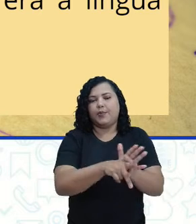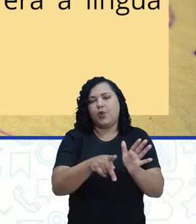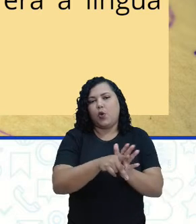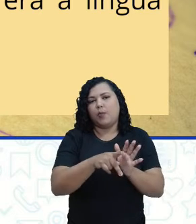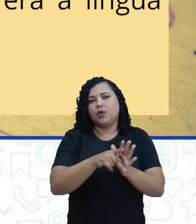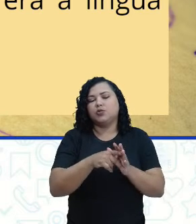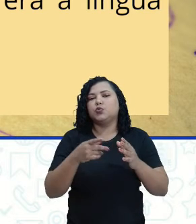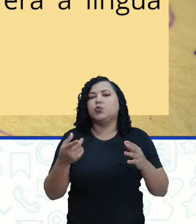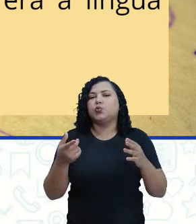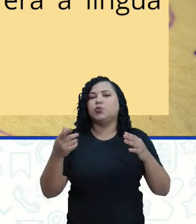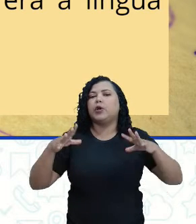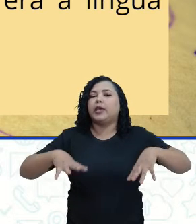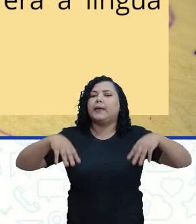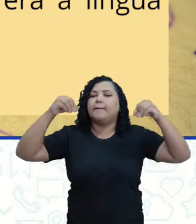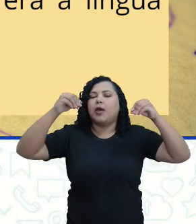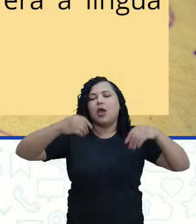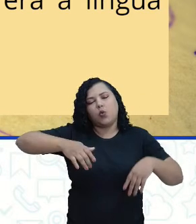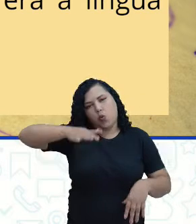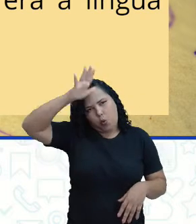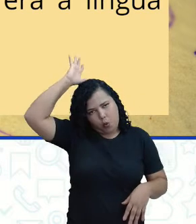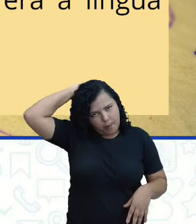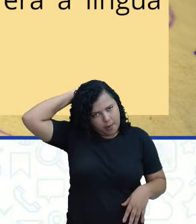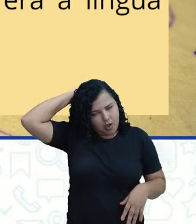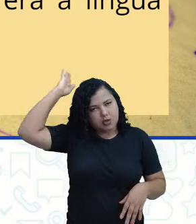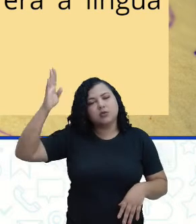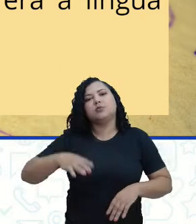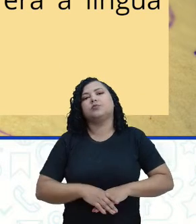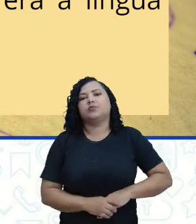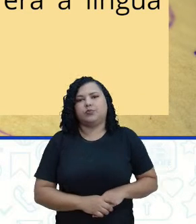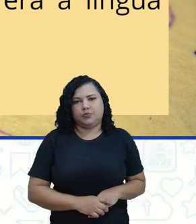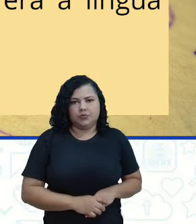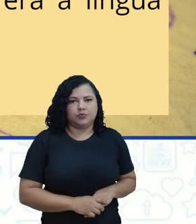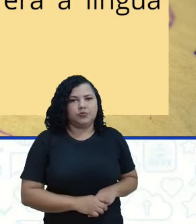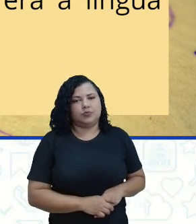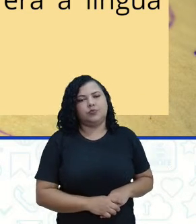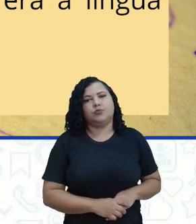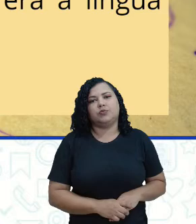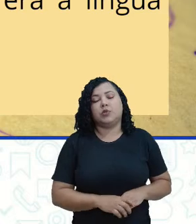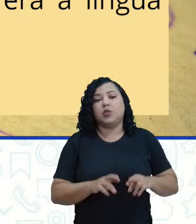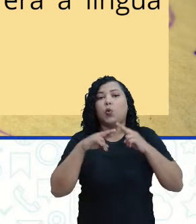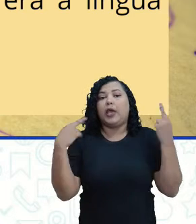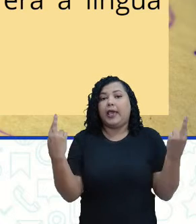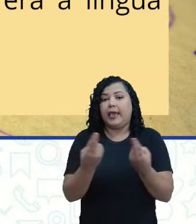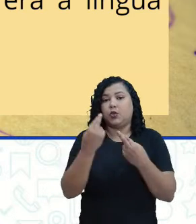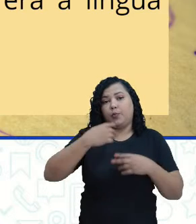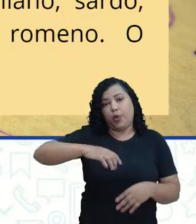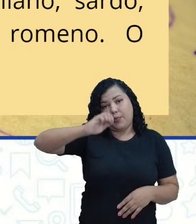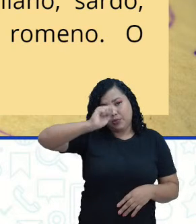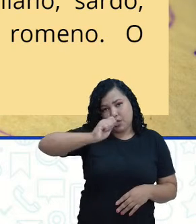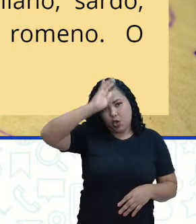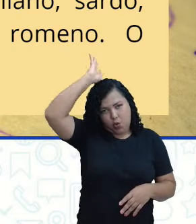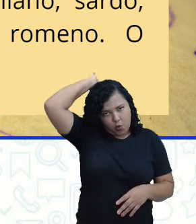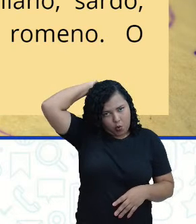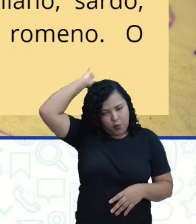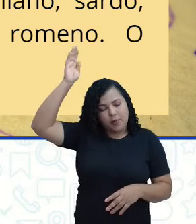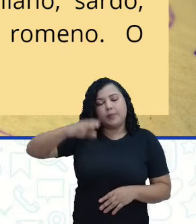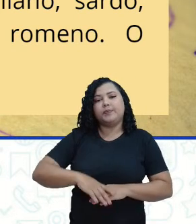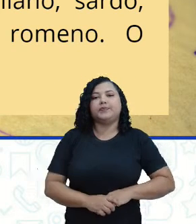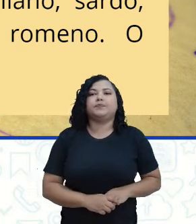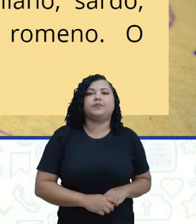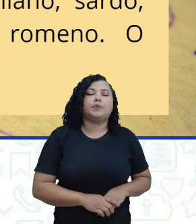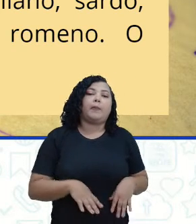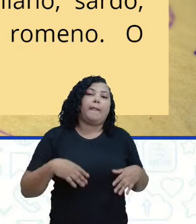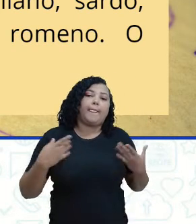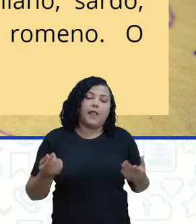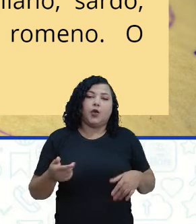Romano. Por quê? Porque era a língua oficial de Roma. Então, esse período é o período pré-românico. O